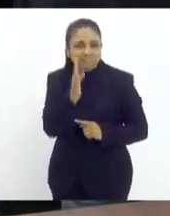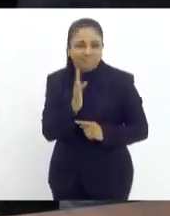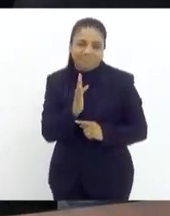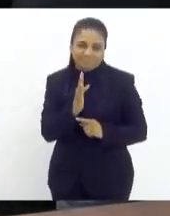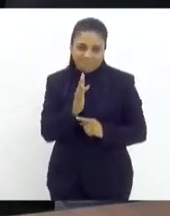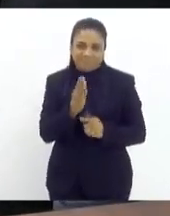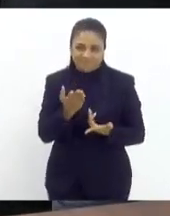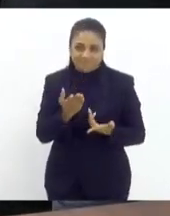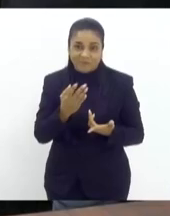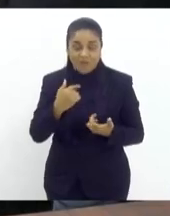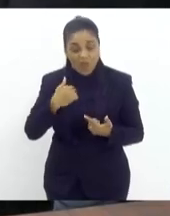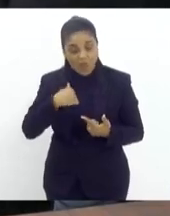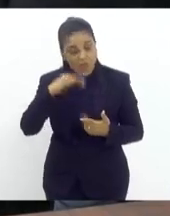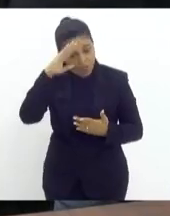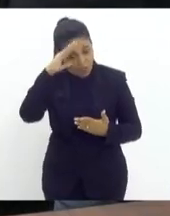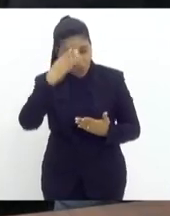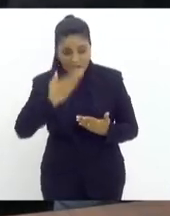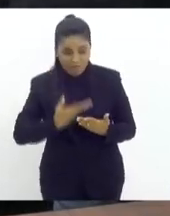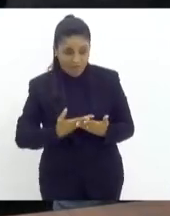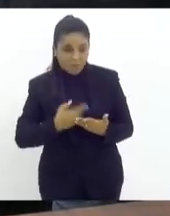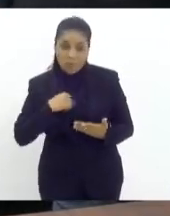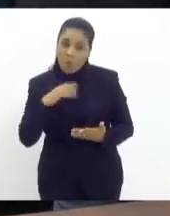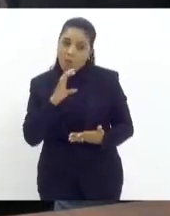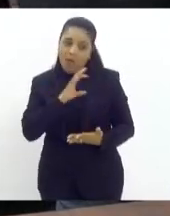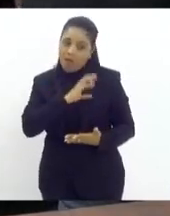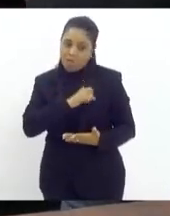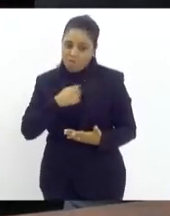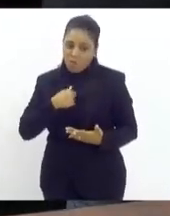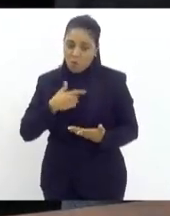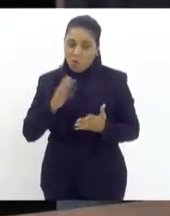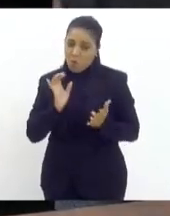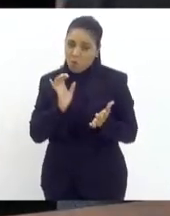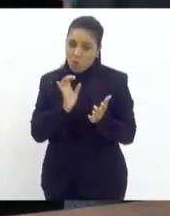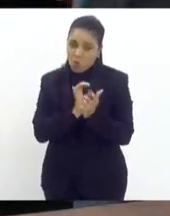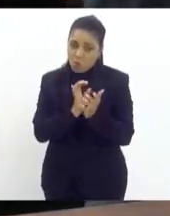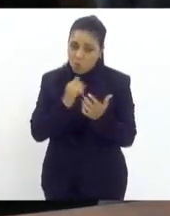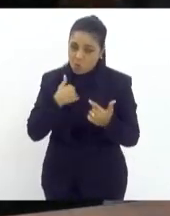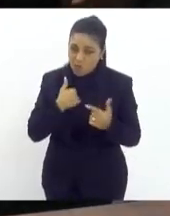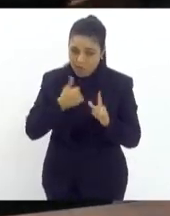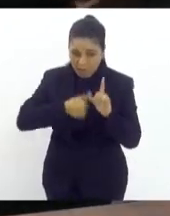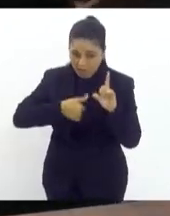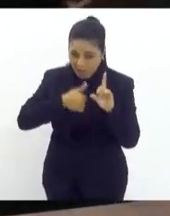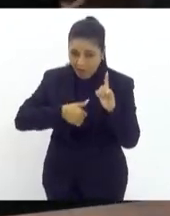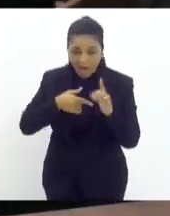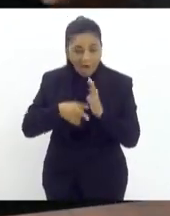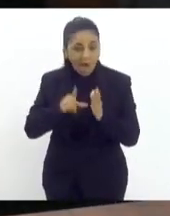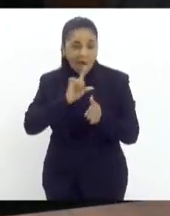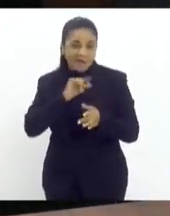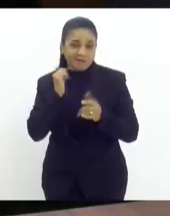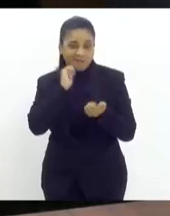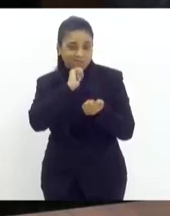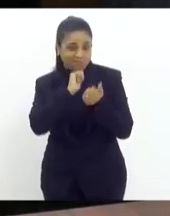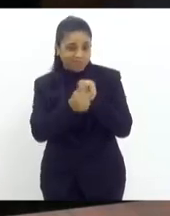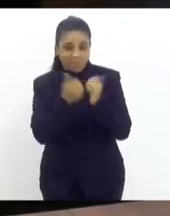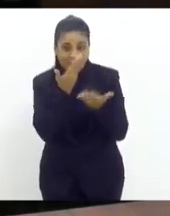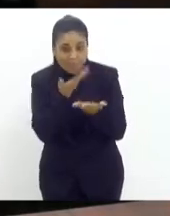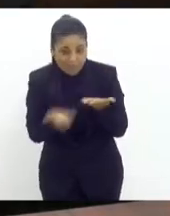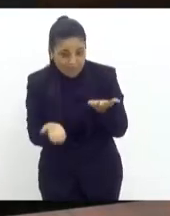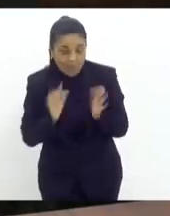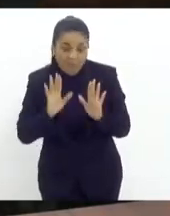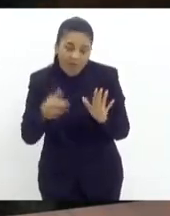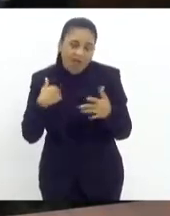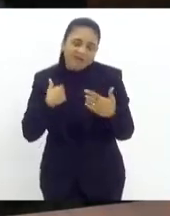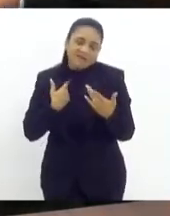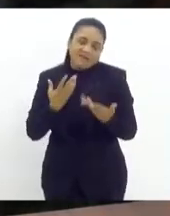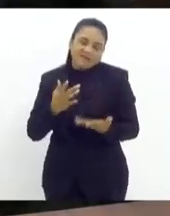confesso que eu não estou amando tanto meu clube depois do jogo de ontem mas são essas são esses sentimentos que o futebol nos